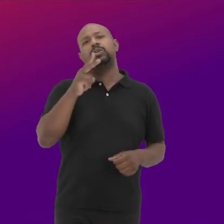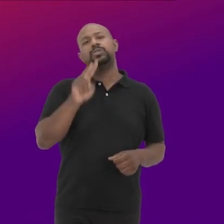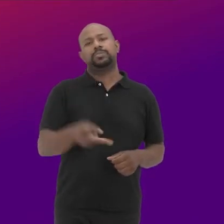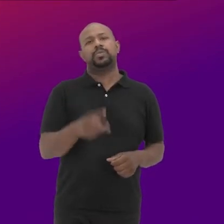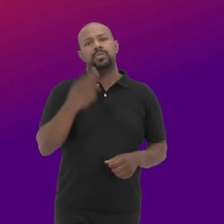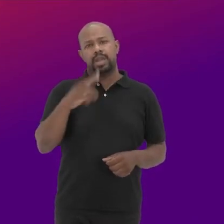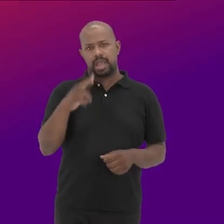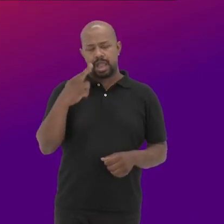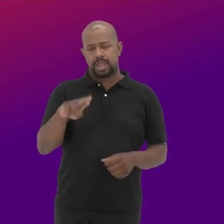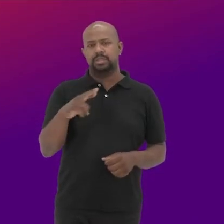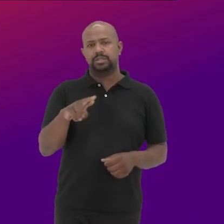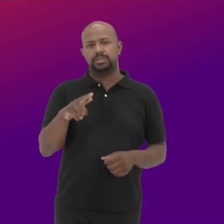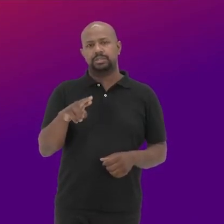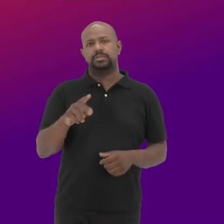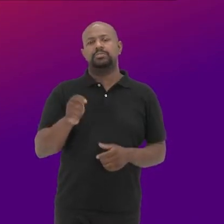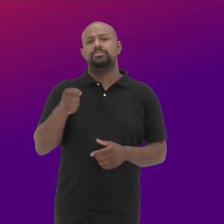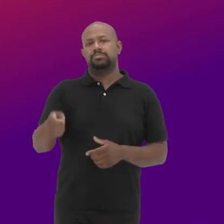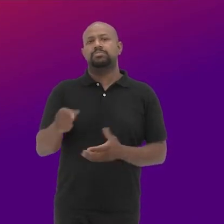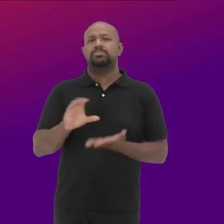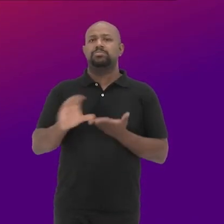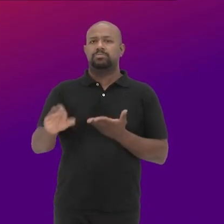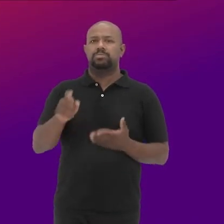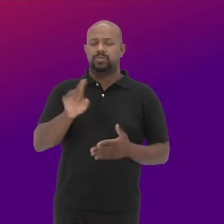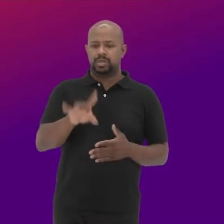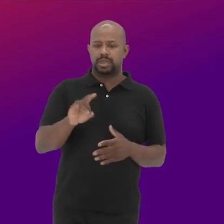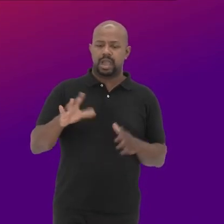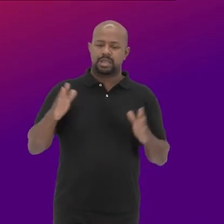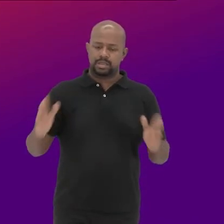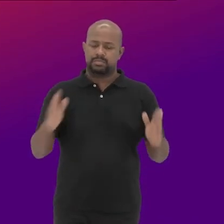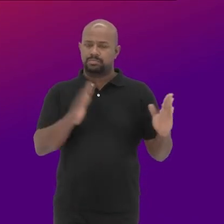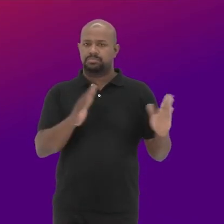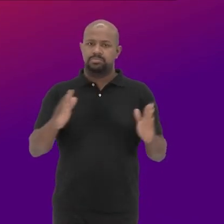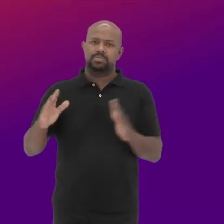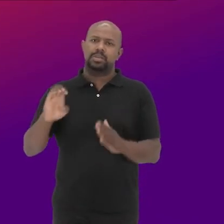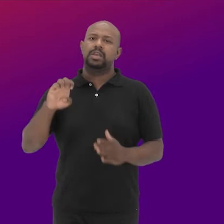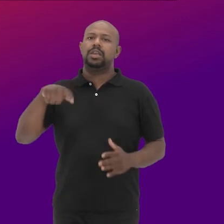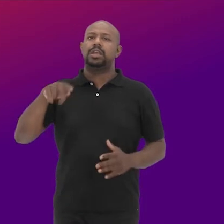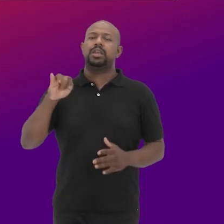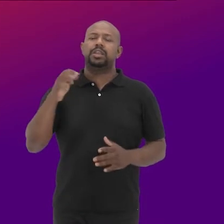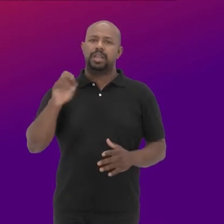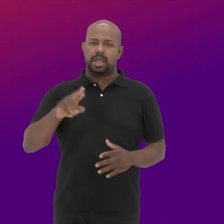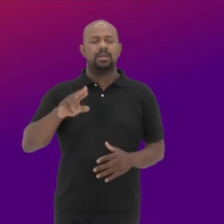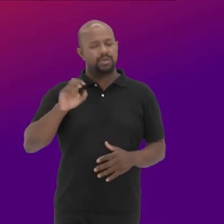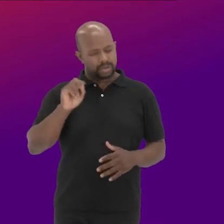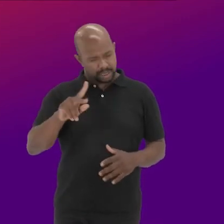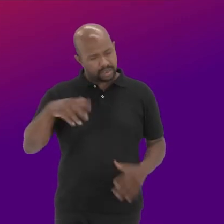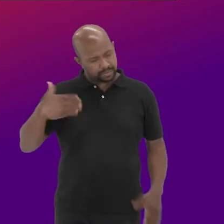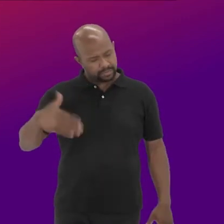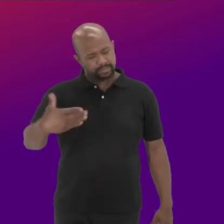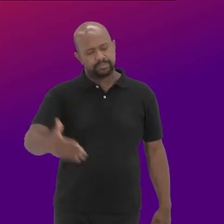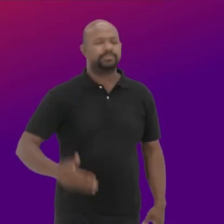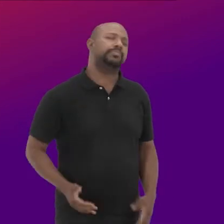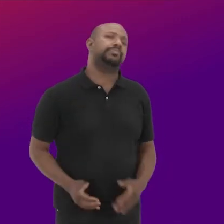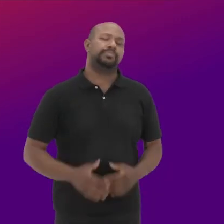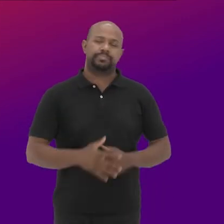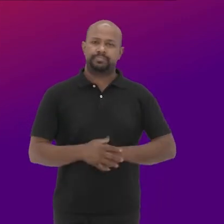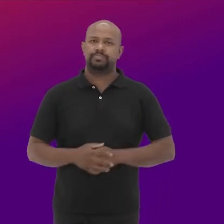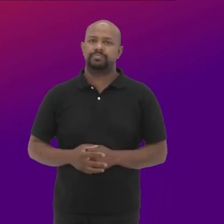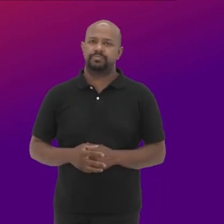receberia R$2.000 de indenização por hectare. Ok? Vamos para frente, por favor.